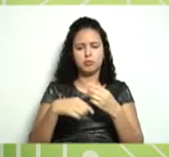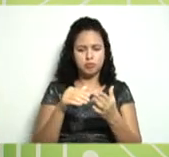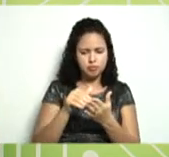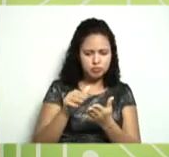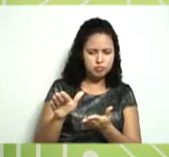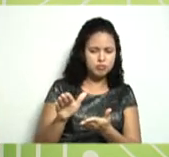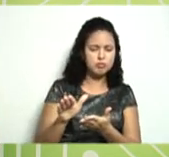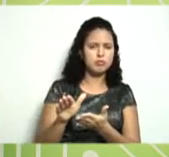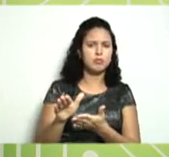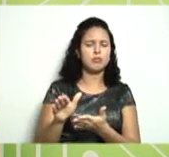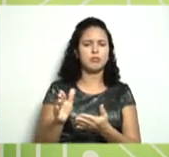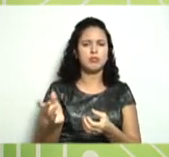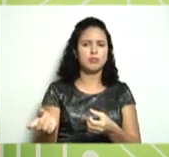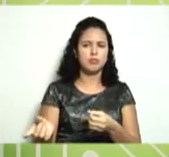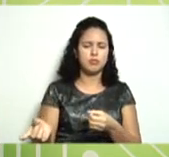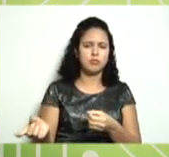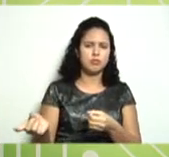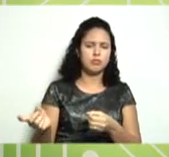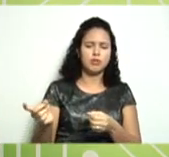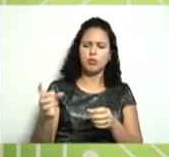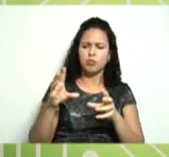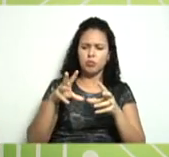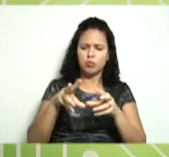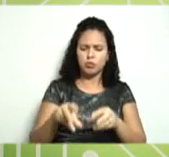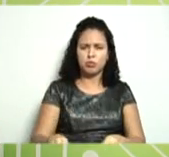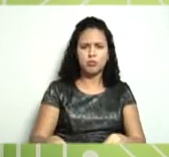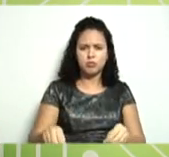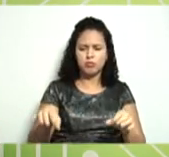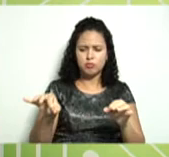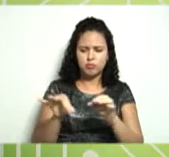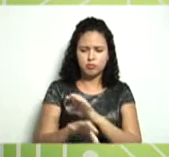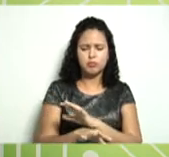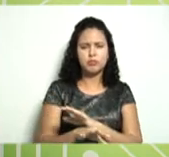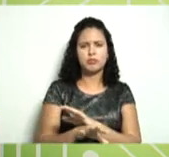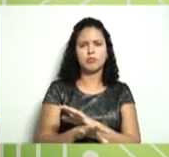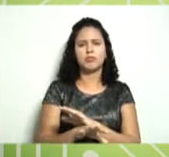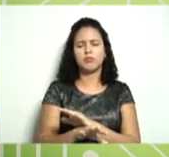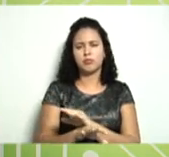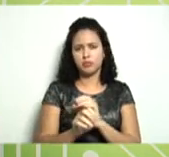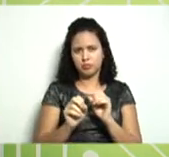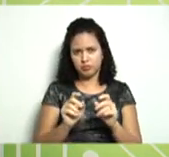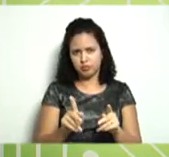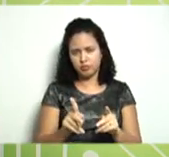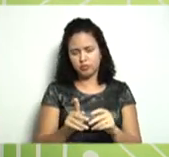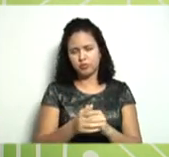demitido, depois que todas as suas contas sejam aprovadas. Ok?